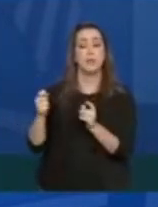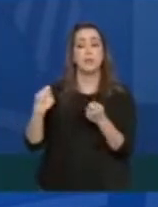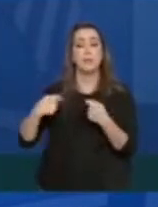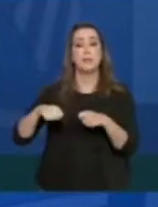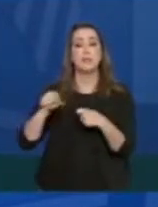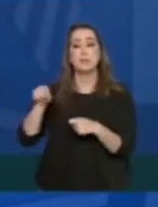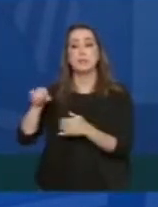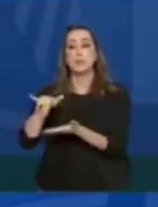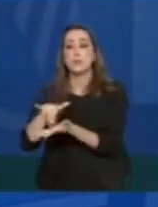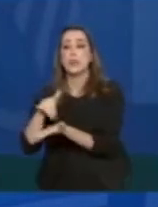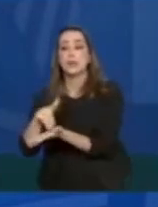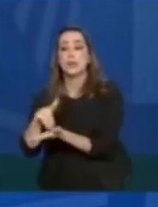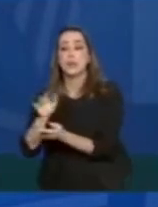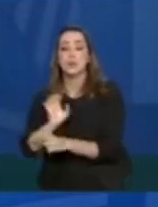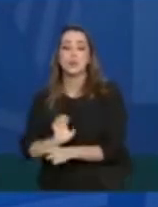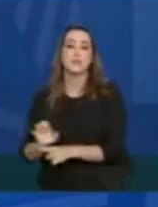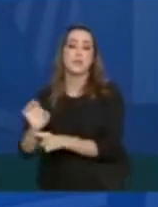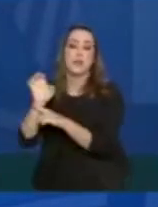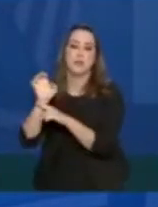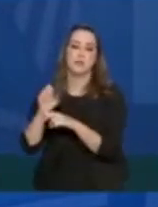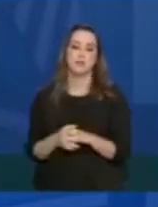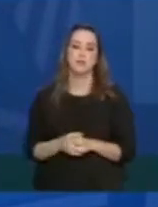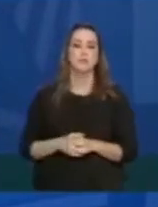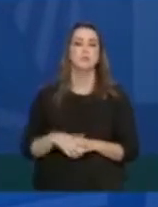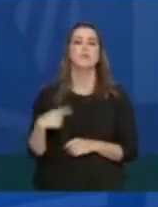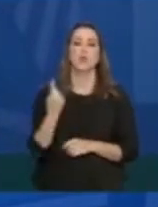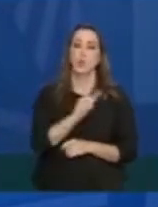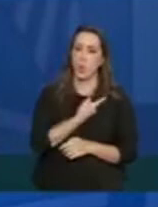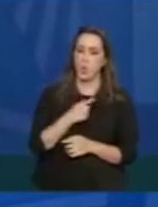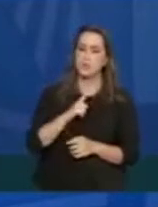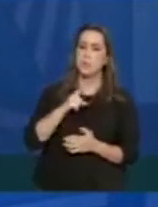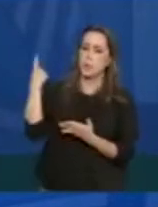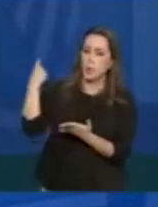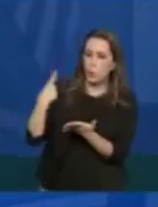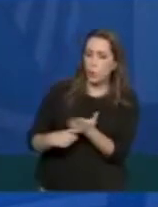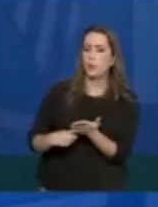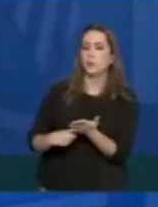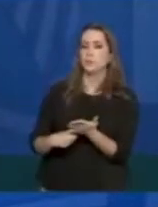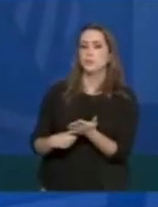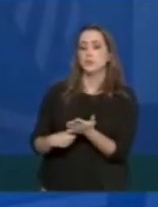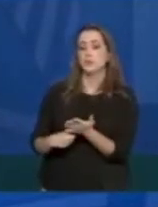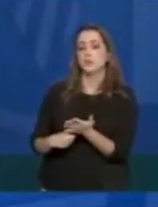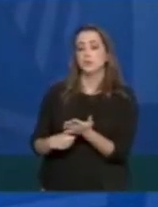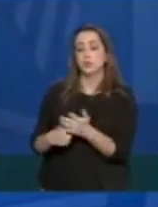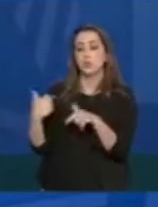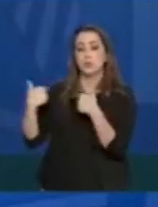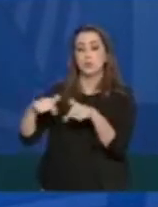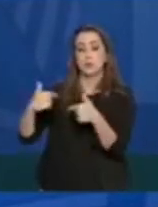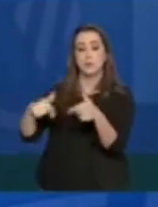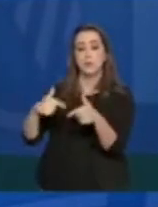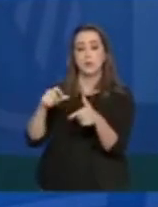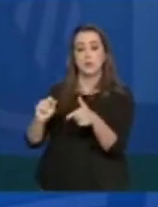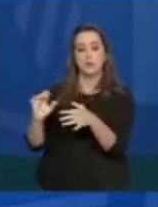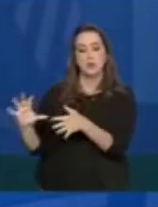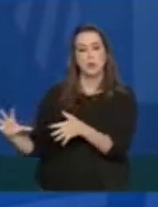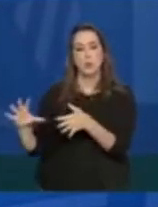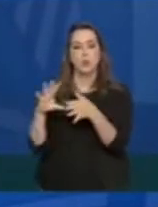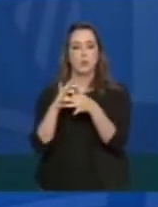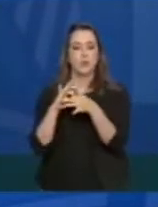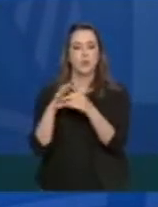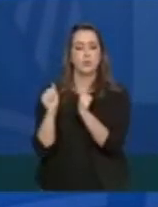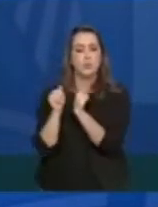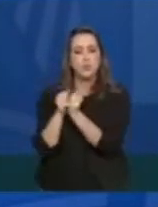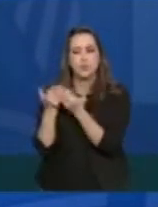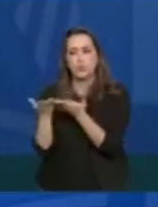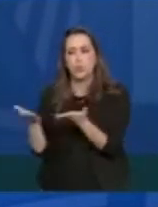dos secretários e assumimos compromissos de atuar em conjunto com